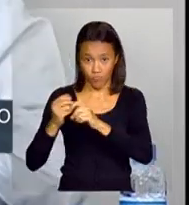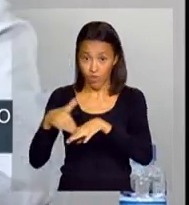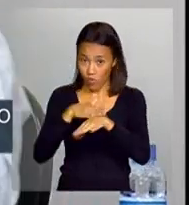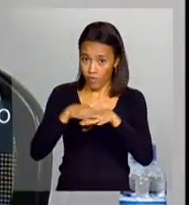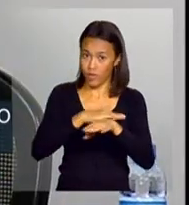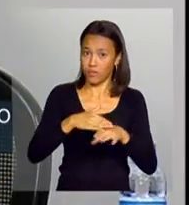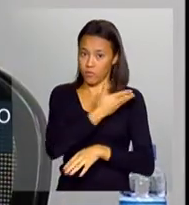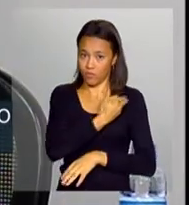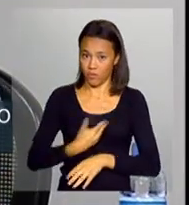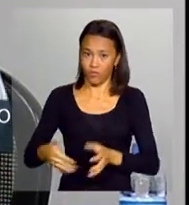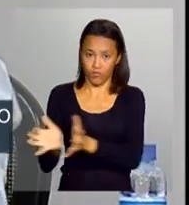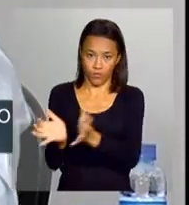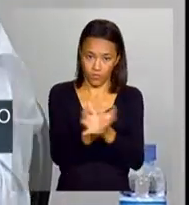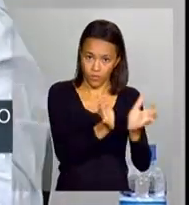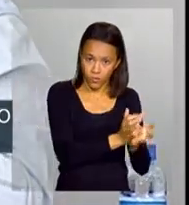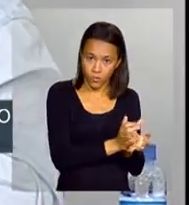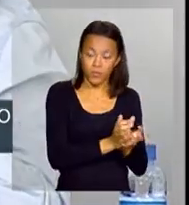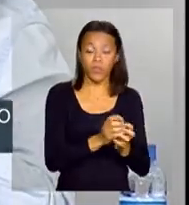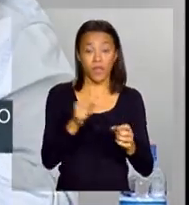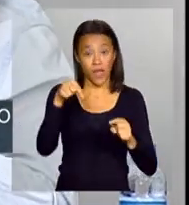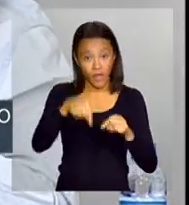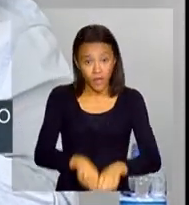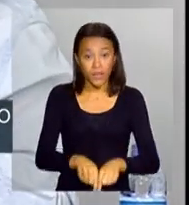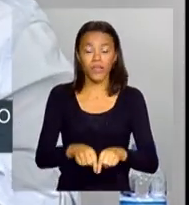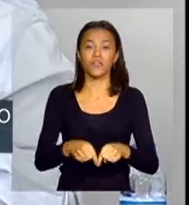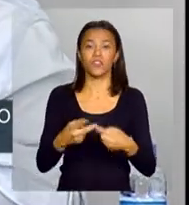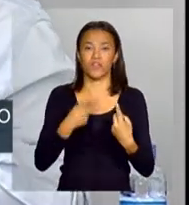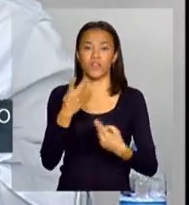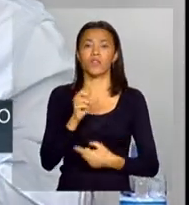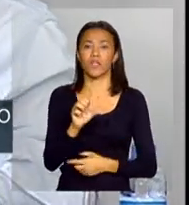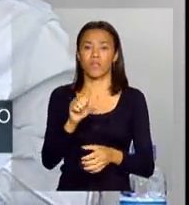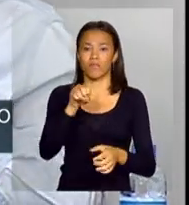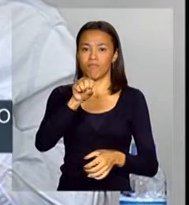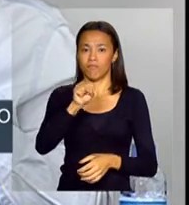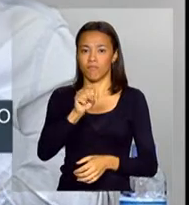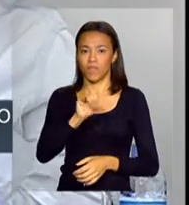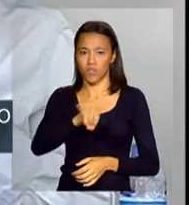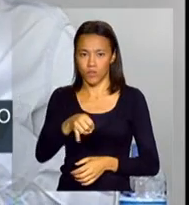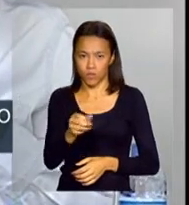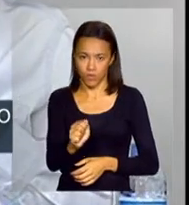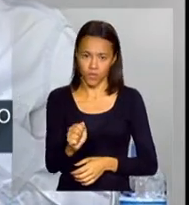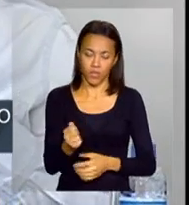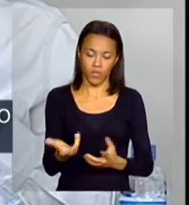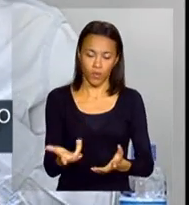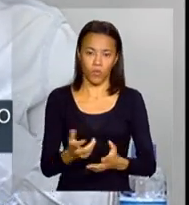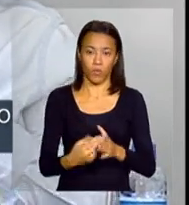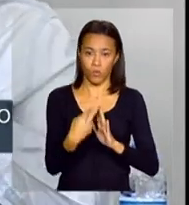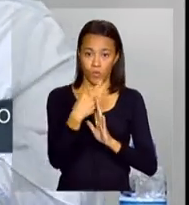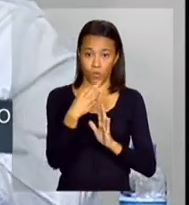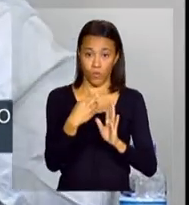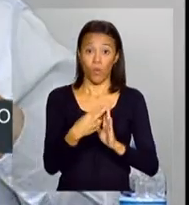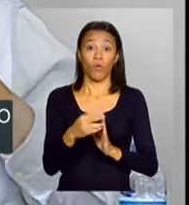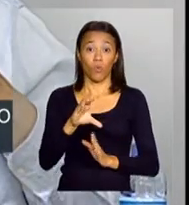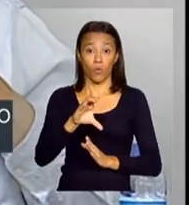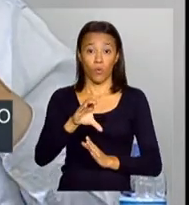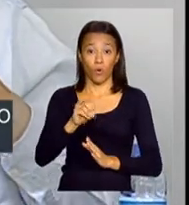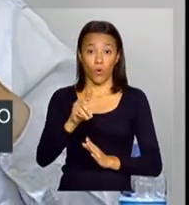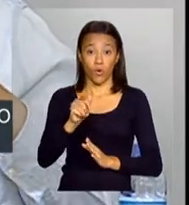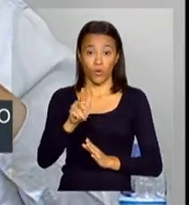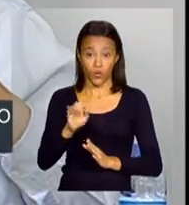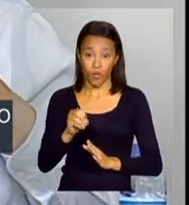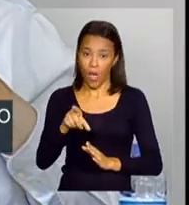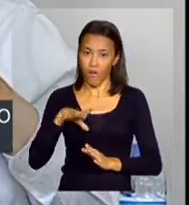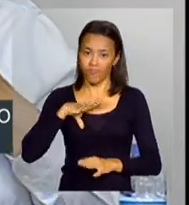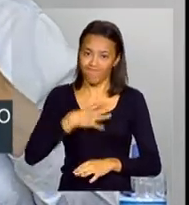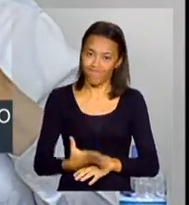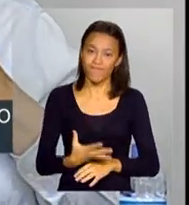E aqui começa a falar da soja, do que foi apresentado aqui. Então, o código é um desafio, mas é